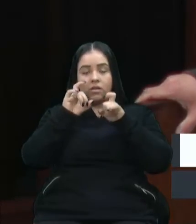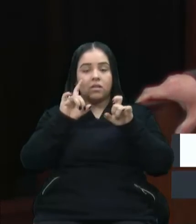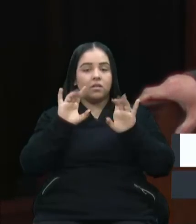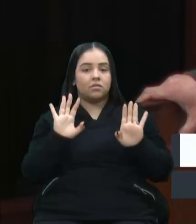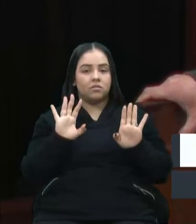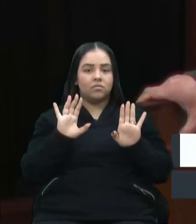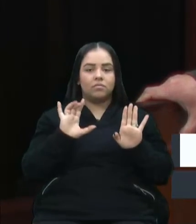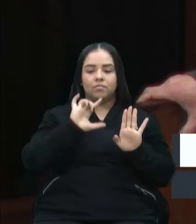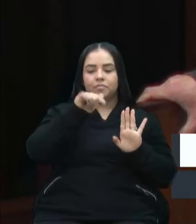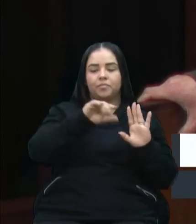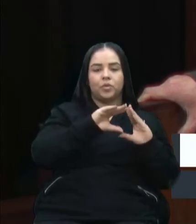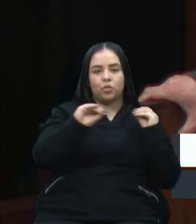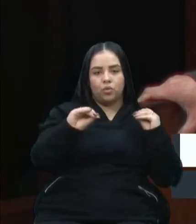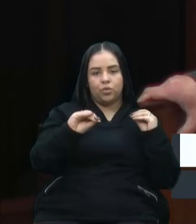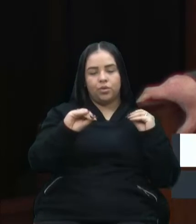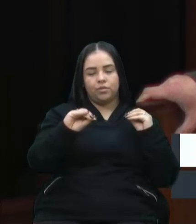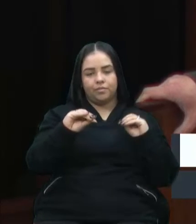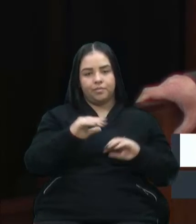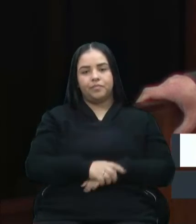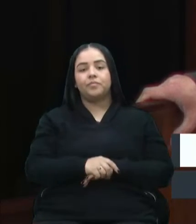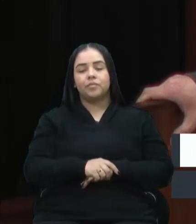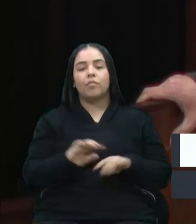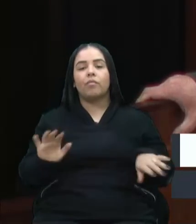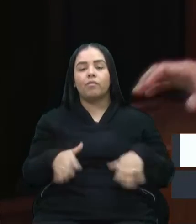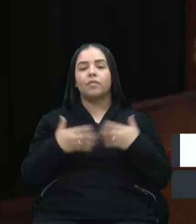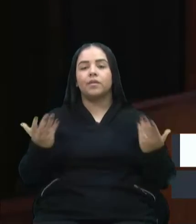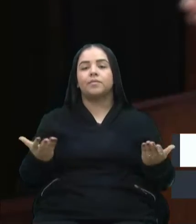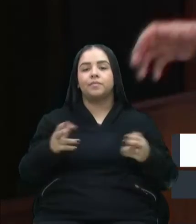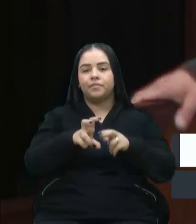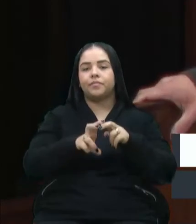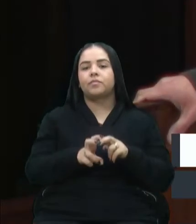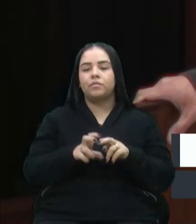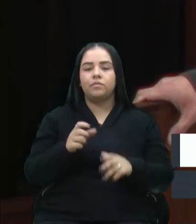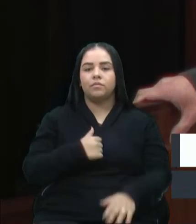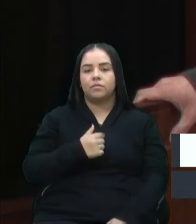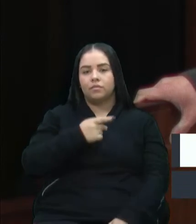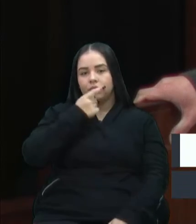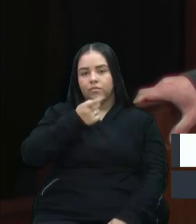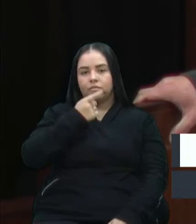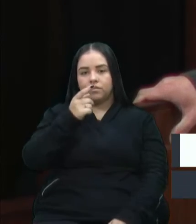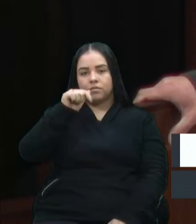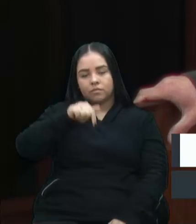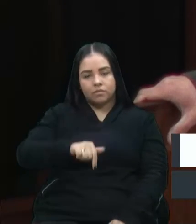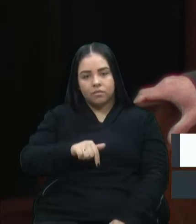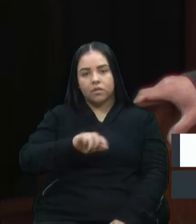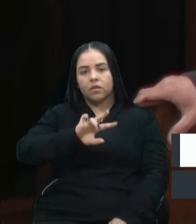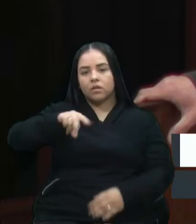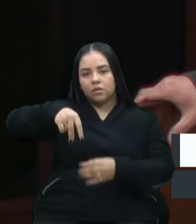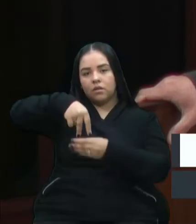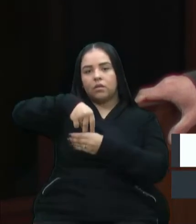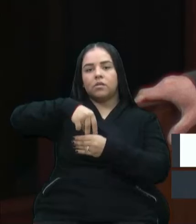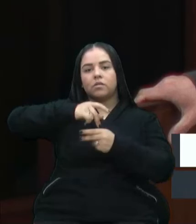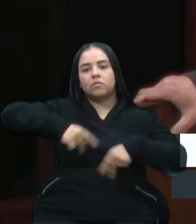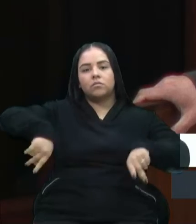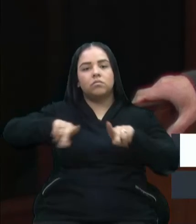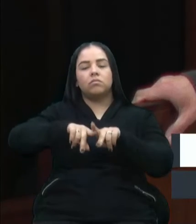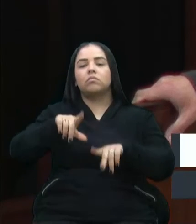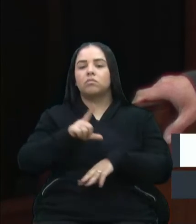depois desaparecem. Então, de antemão, já reforço através dessa tribuna que a população tem um poder